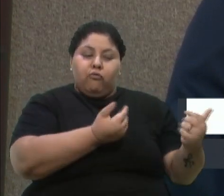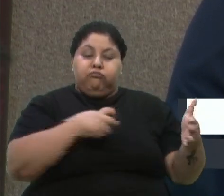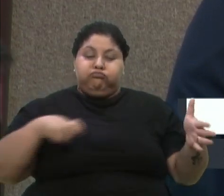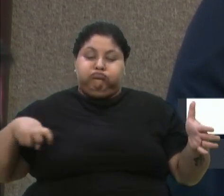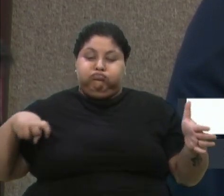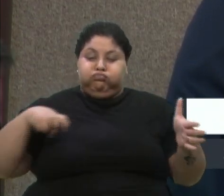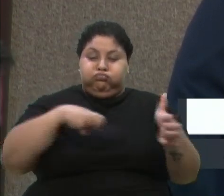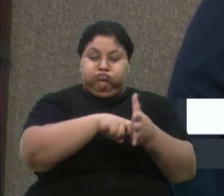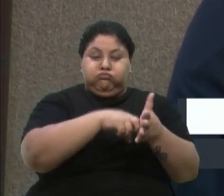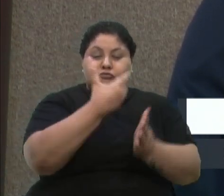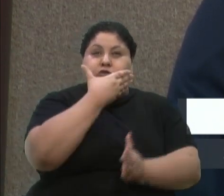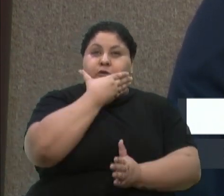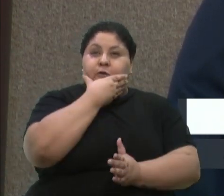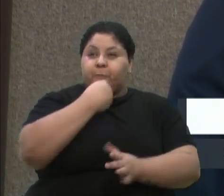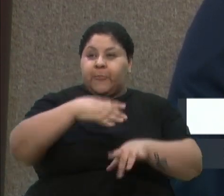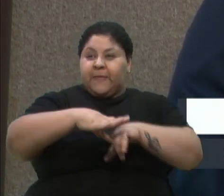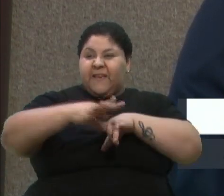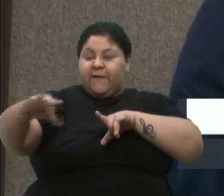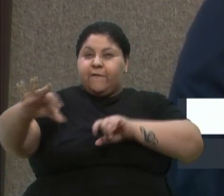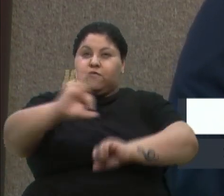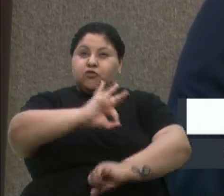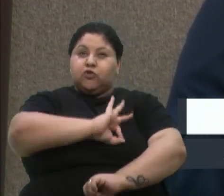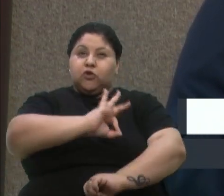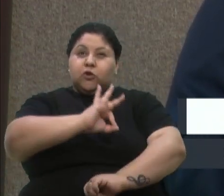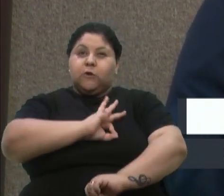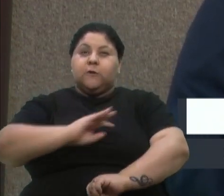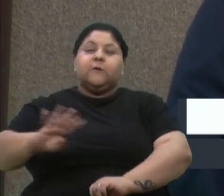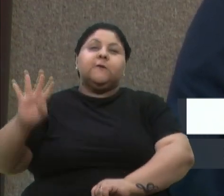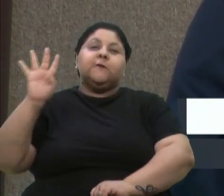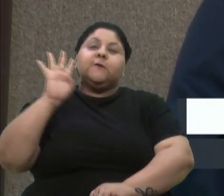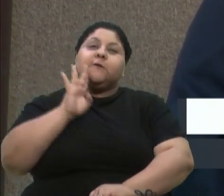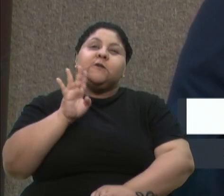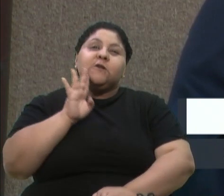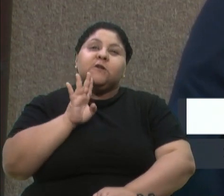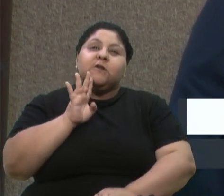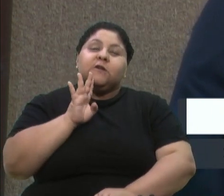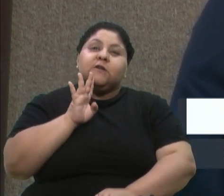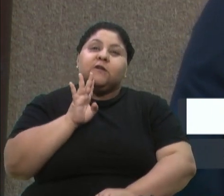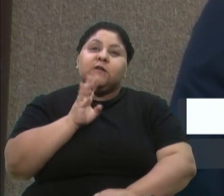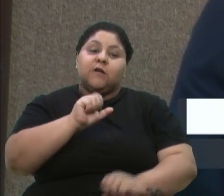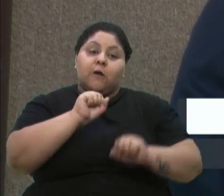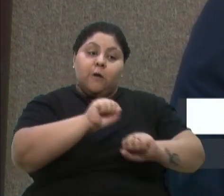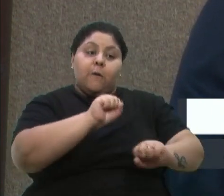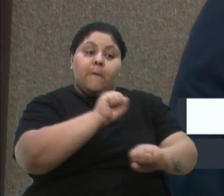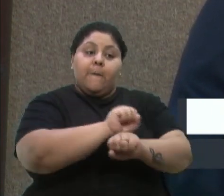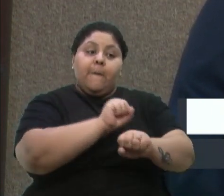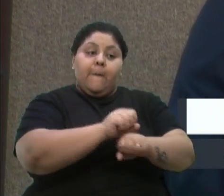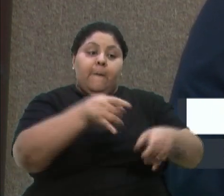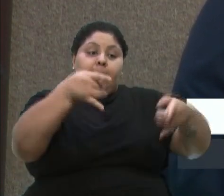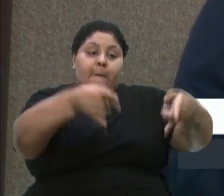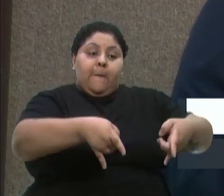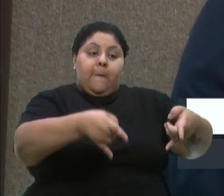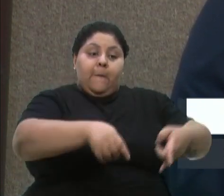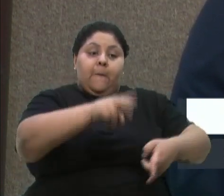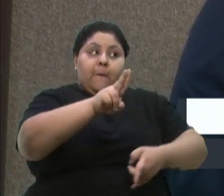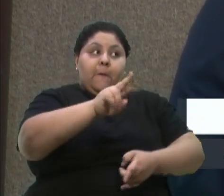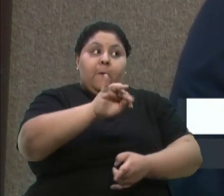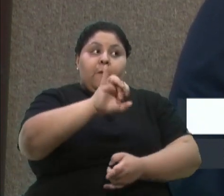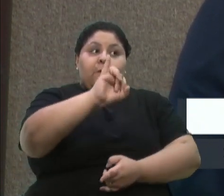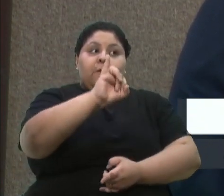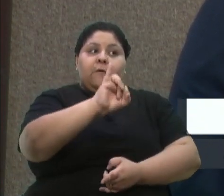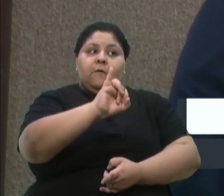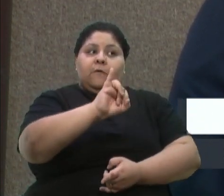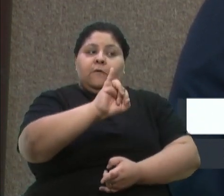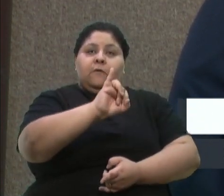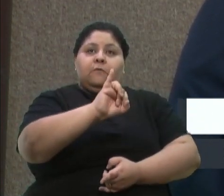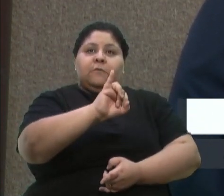atropelado por um homem que fugia da polícia na quarta-feira, dia 13, e permanece internado na UTI do Hospital Pompeia, em Caxias do